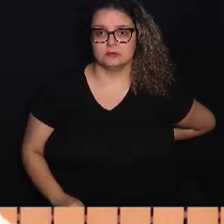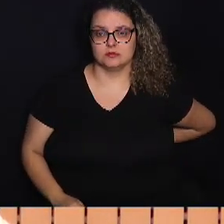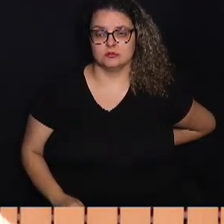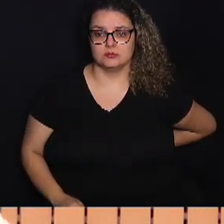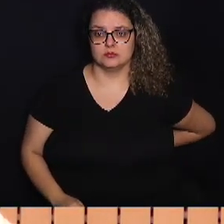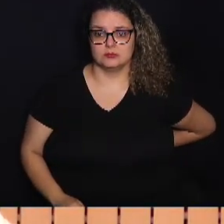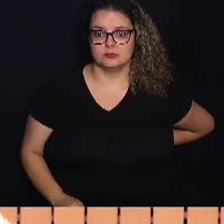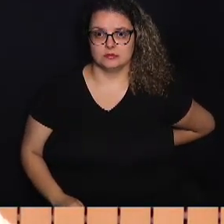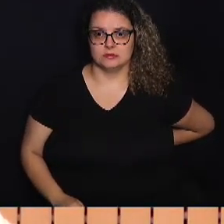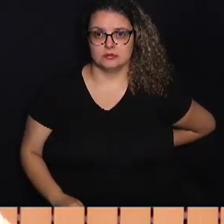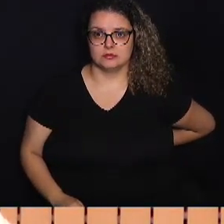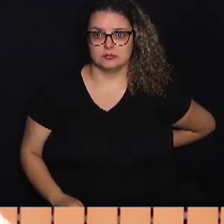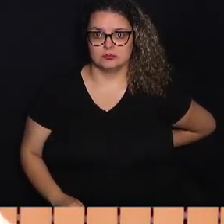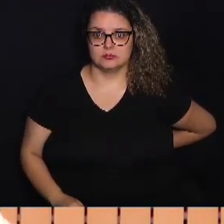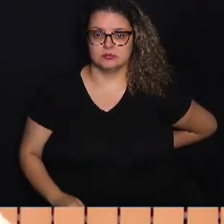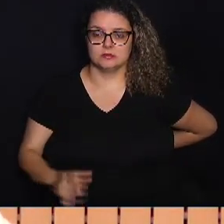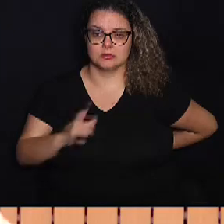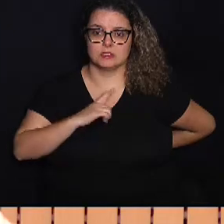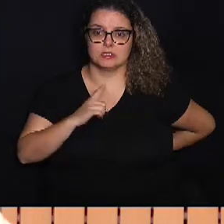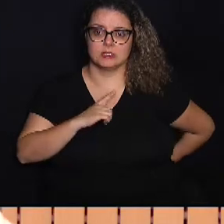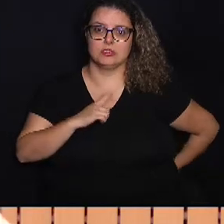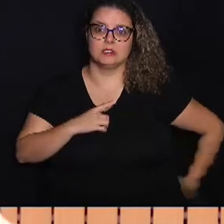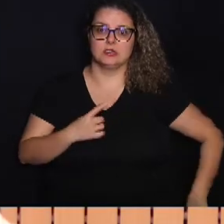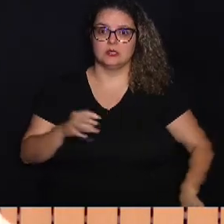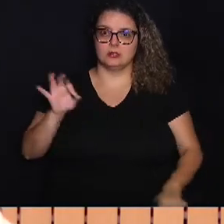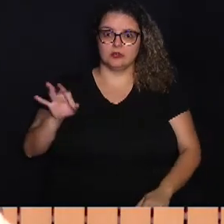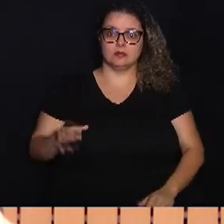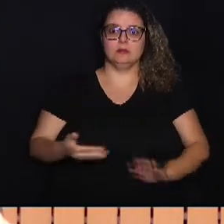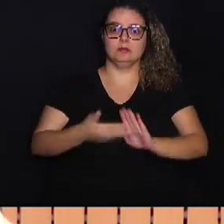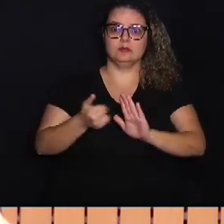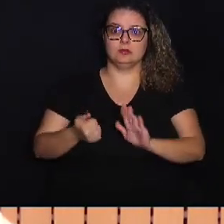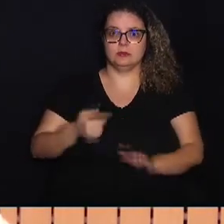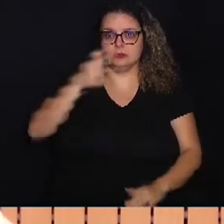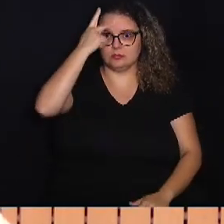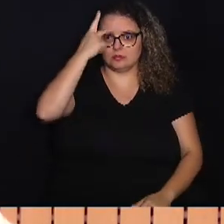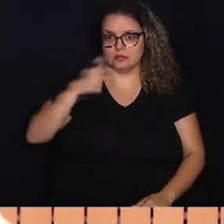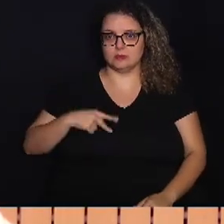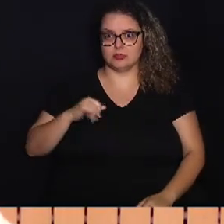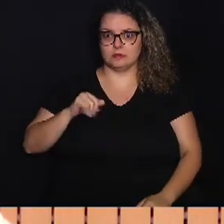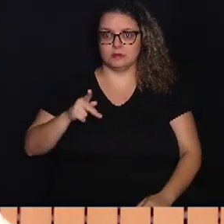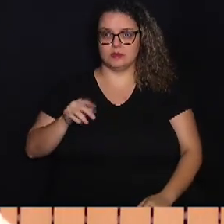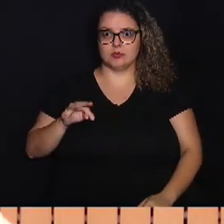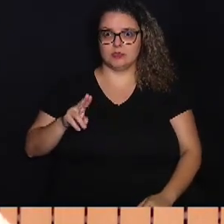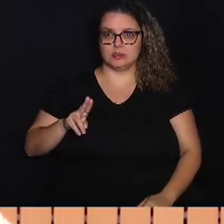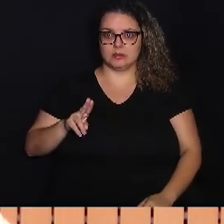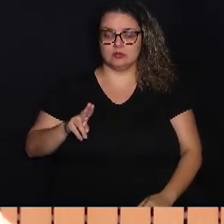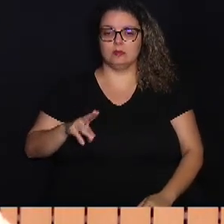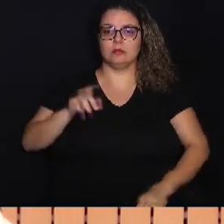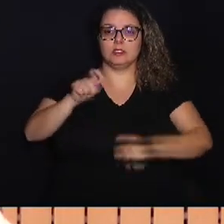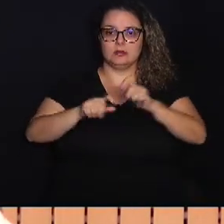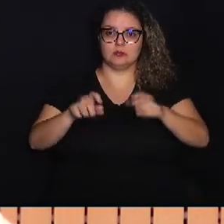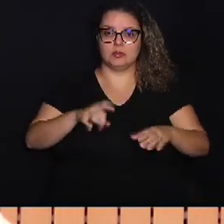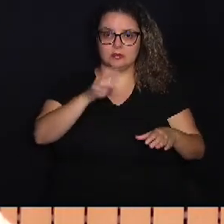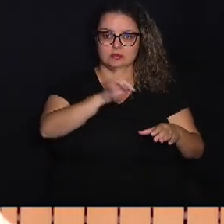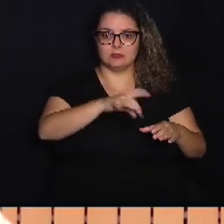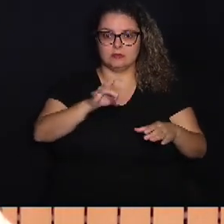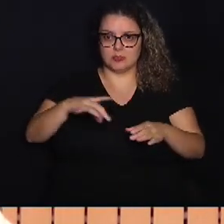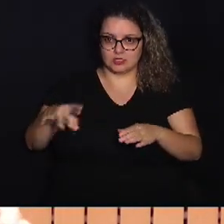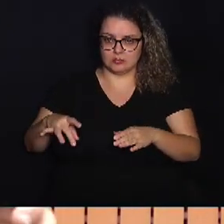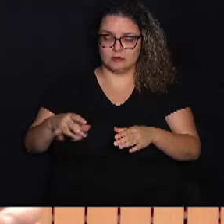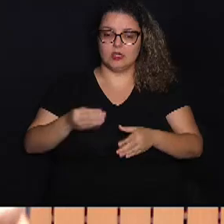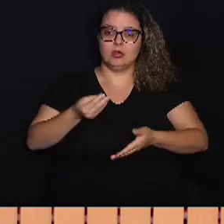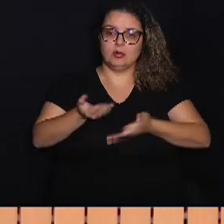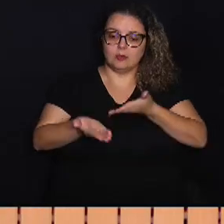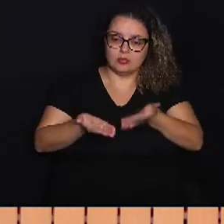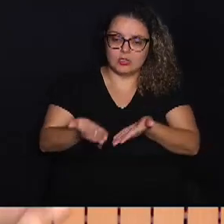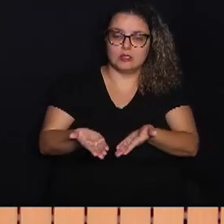inclusive de um percentual de desconto no próprio IPTU para que as pessoas plantem plantem cuide